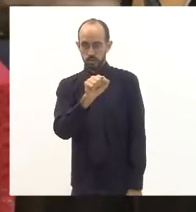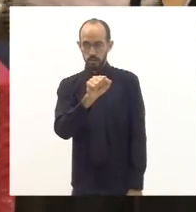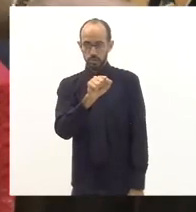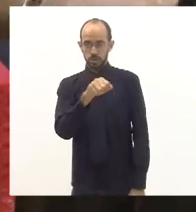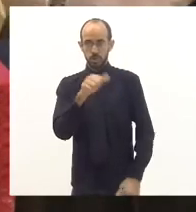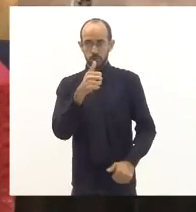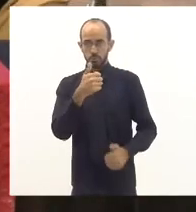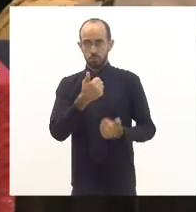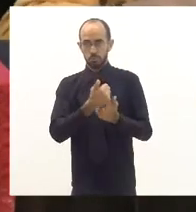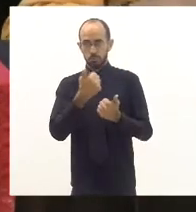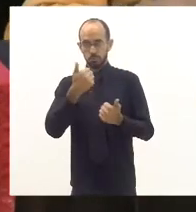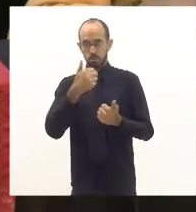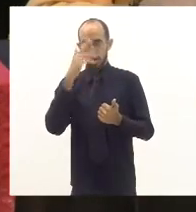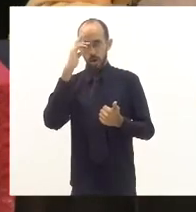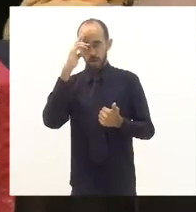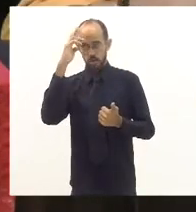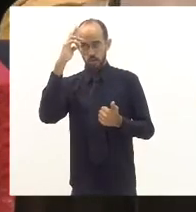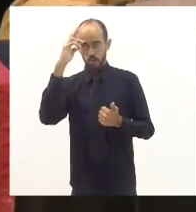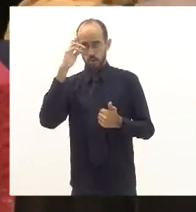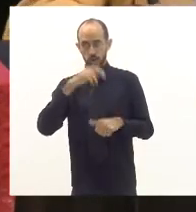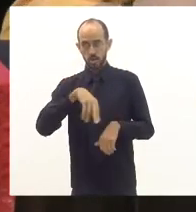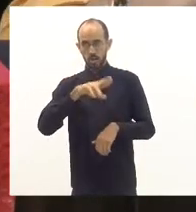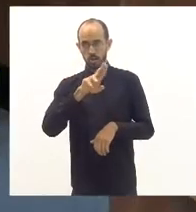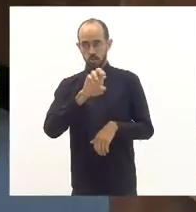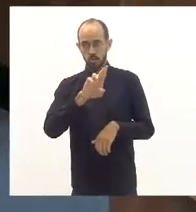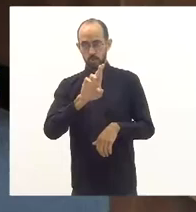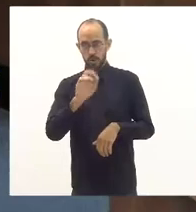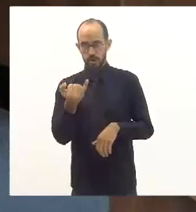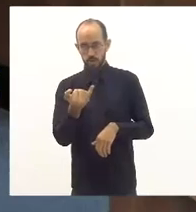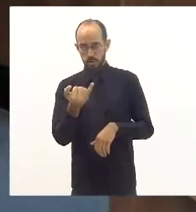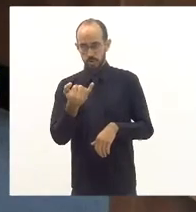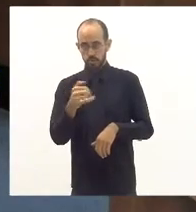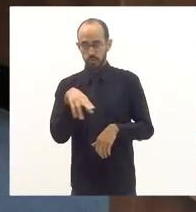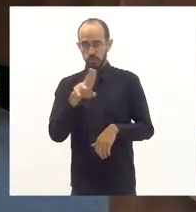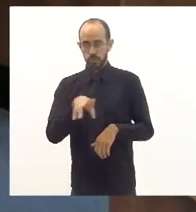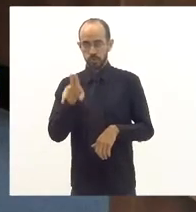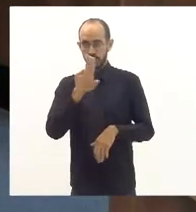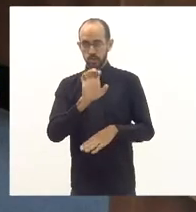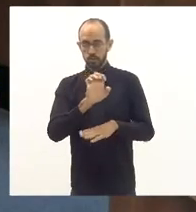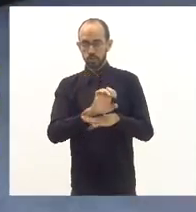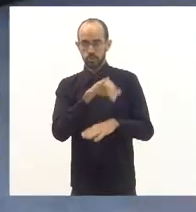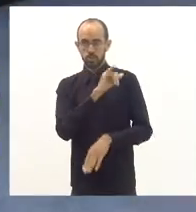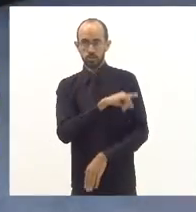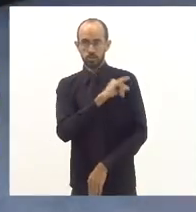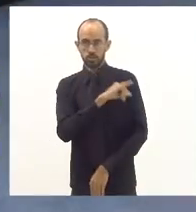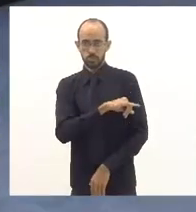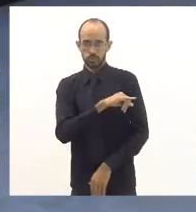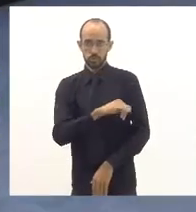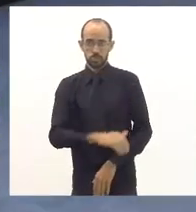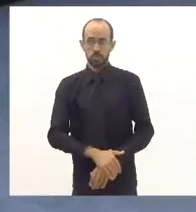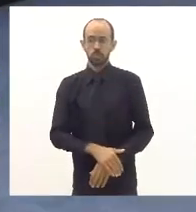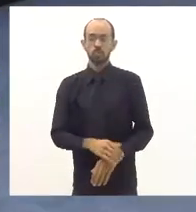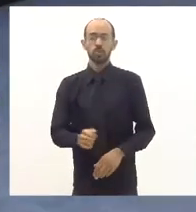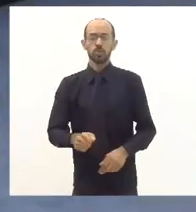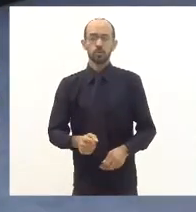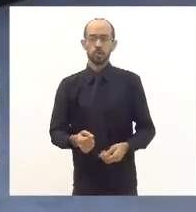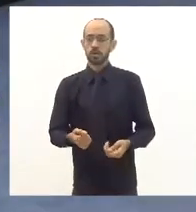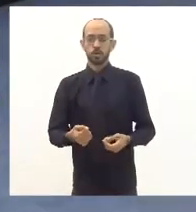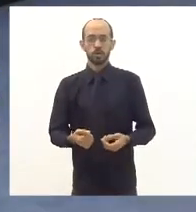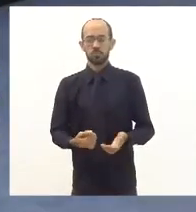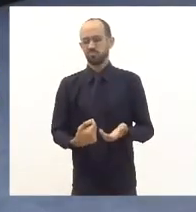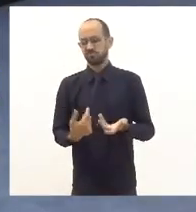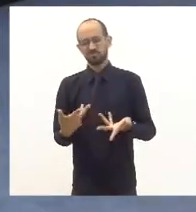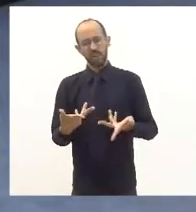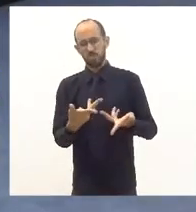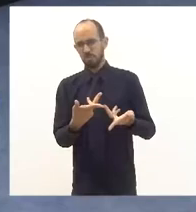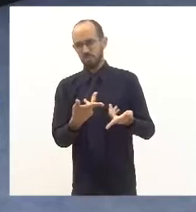Extensão e Cultura da UERJ, nossa Universidade Estadual do Rio de Janeiro, que tem dado um show de bola